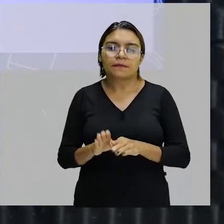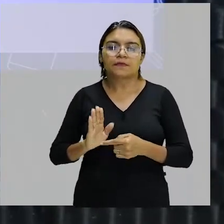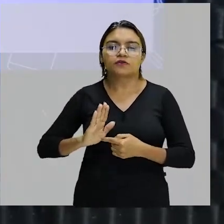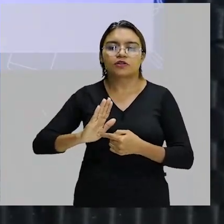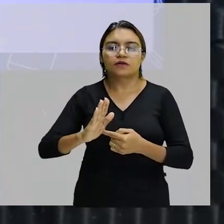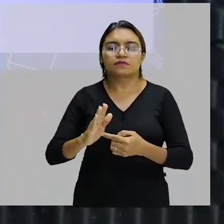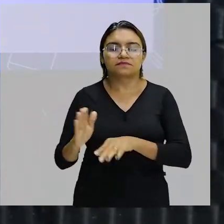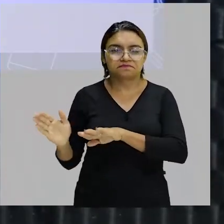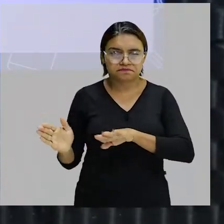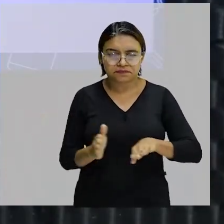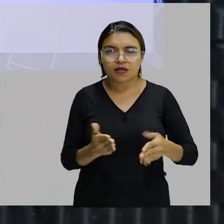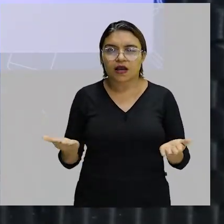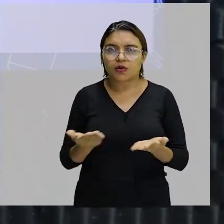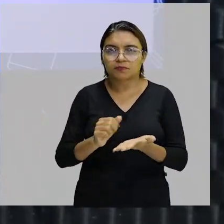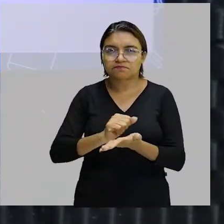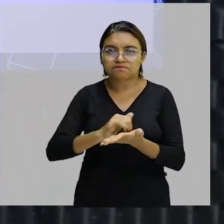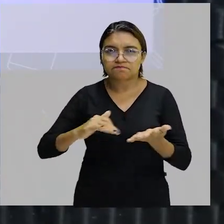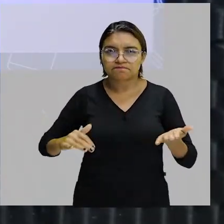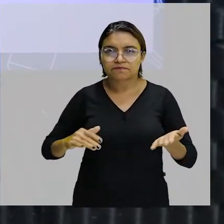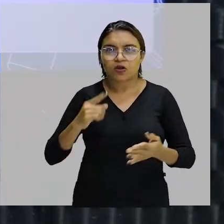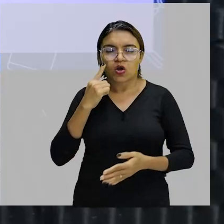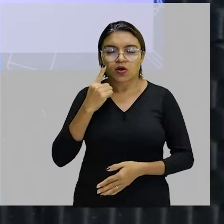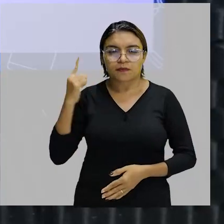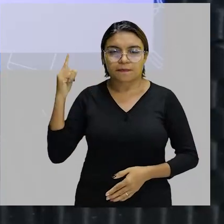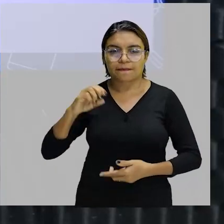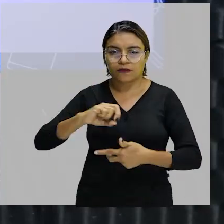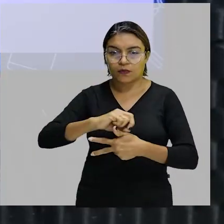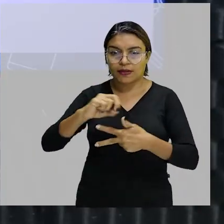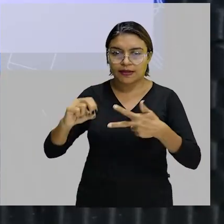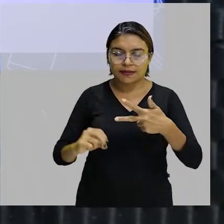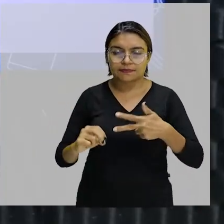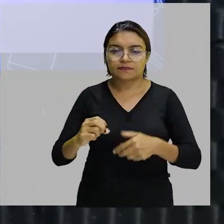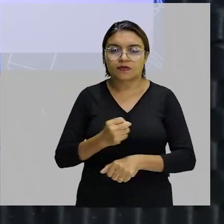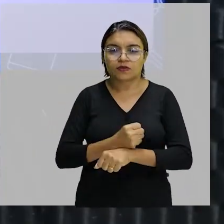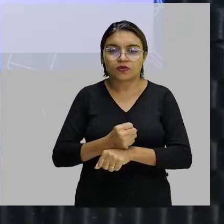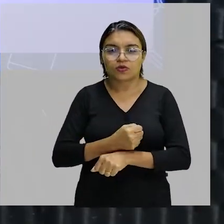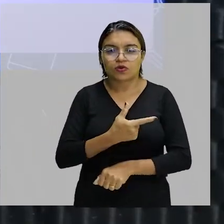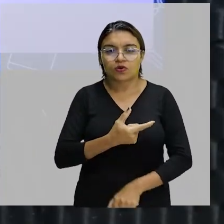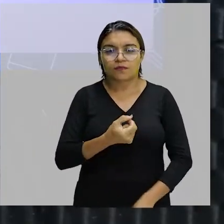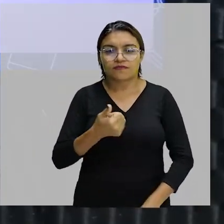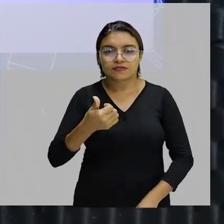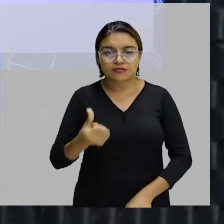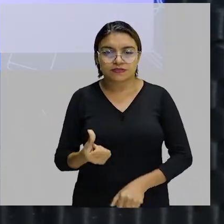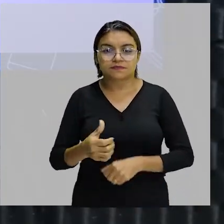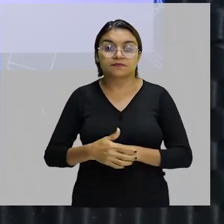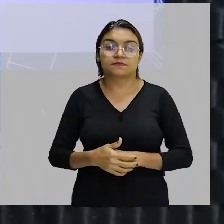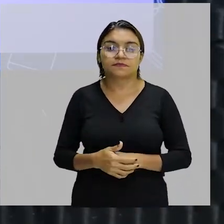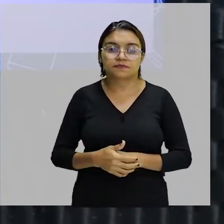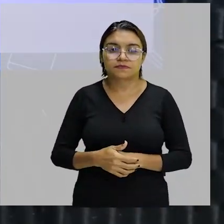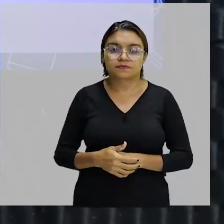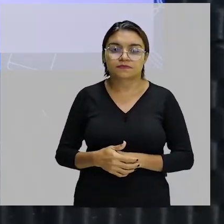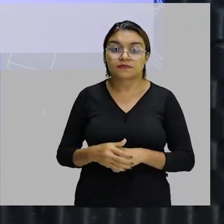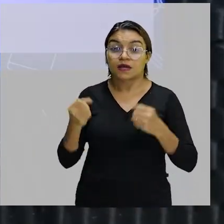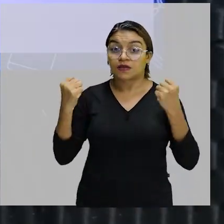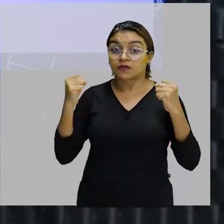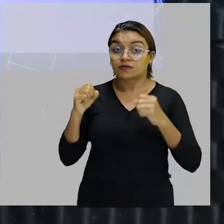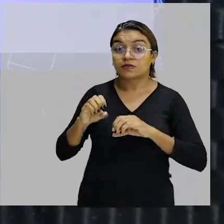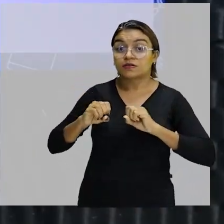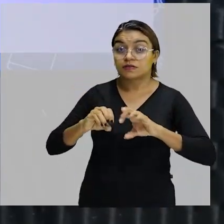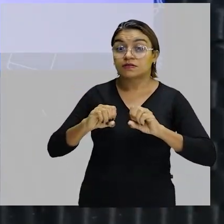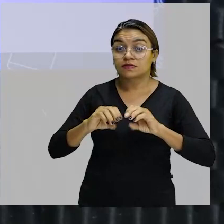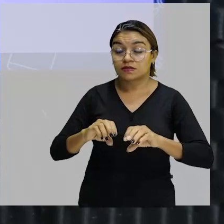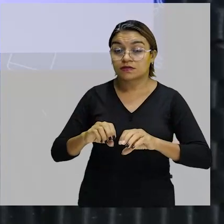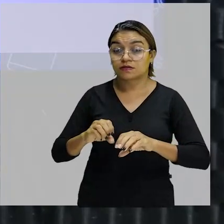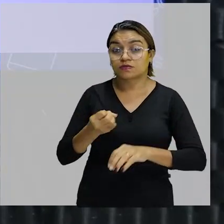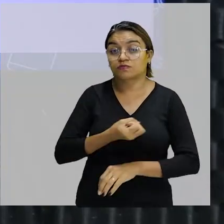nós resolvermos rapidinho. Uma questão do Enem, tá? A educação física ensinada a jovens do ensino médio deve